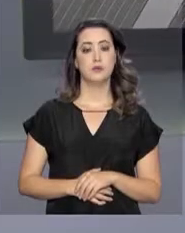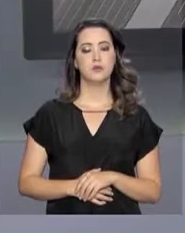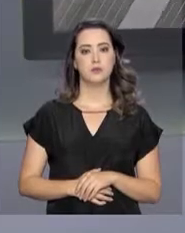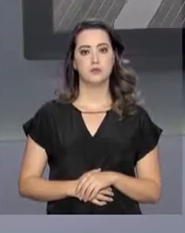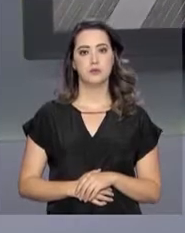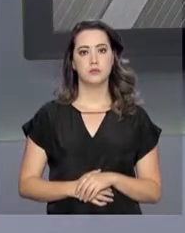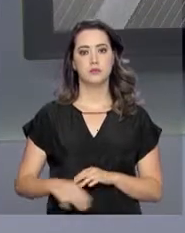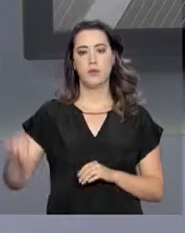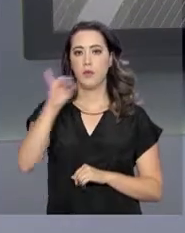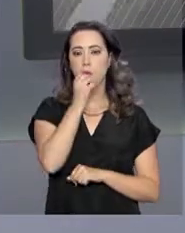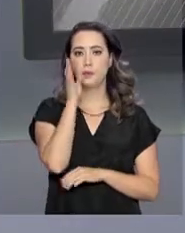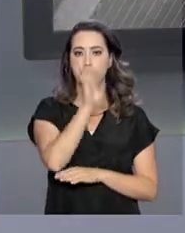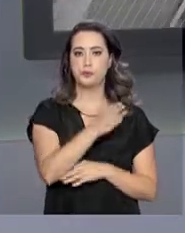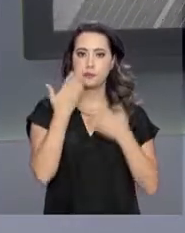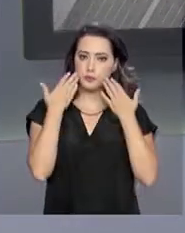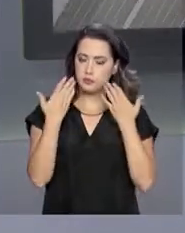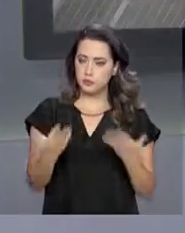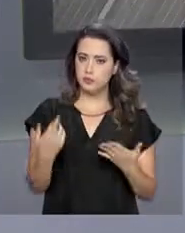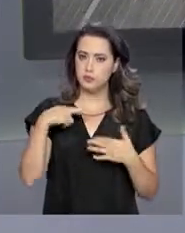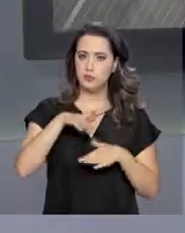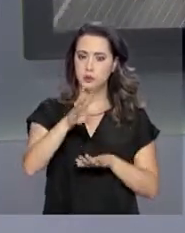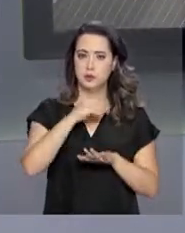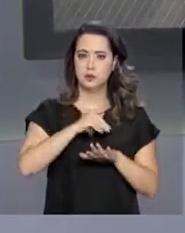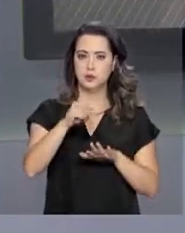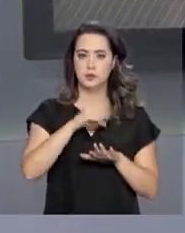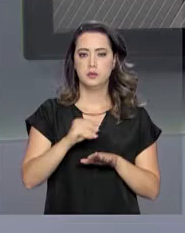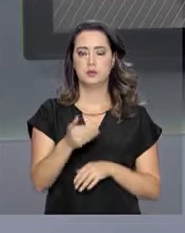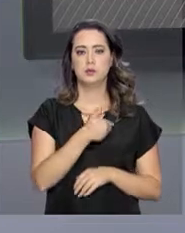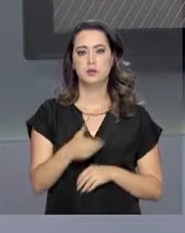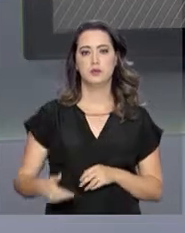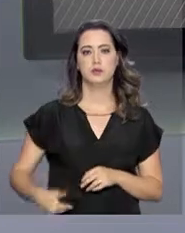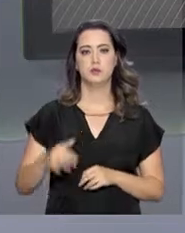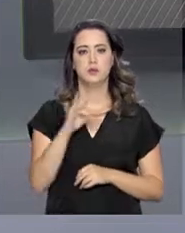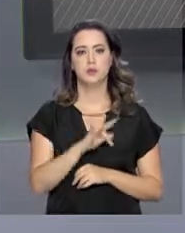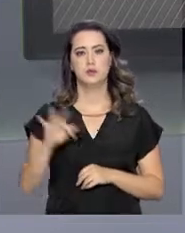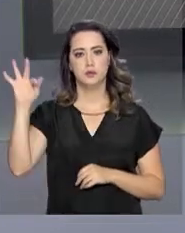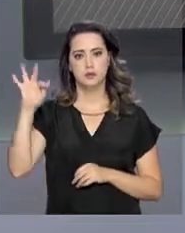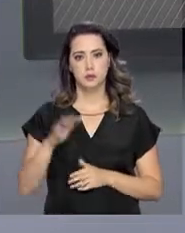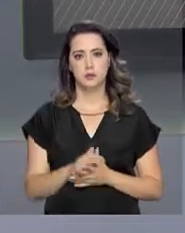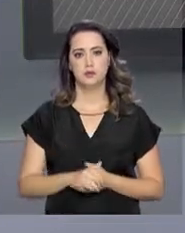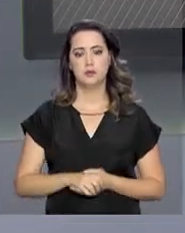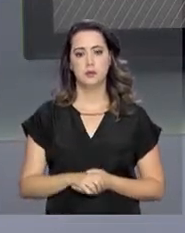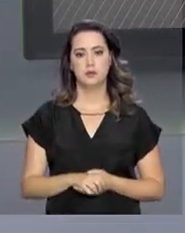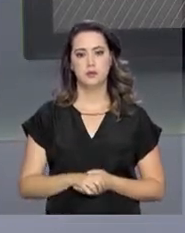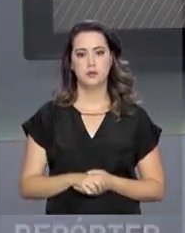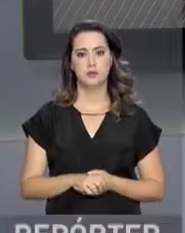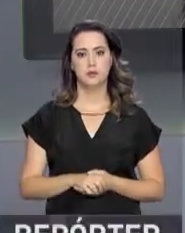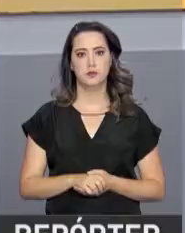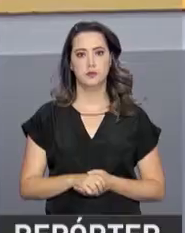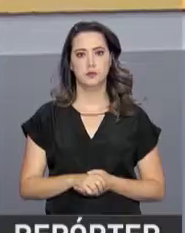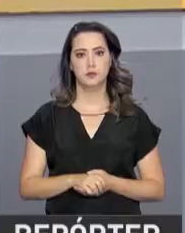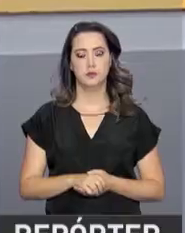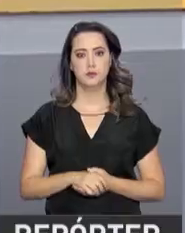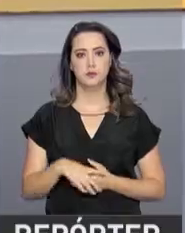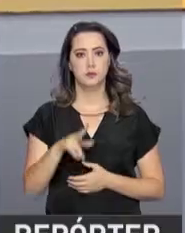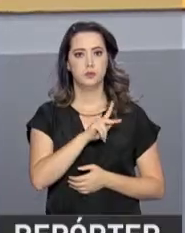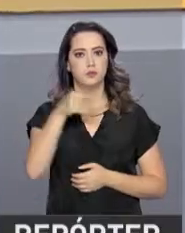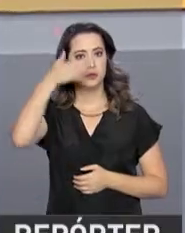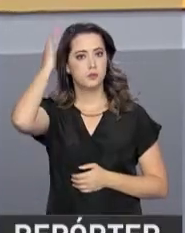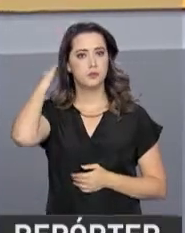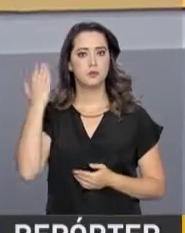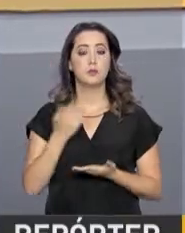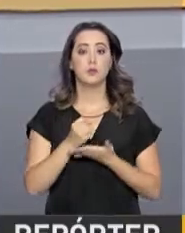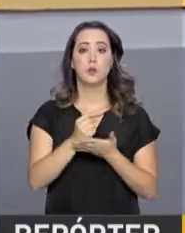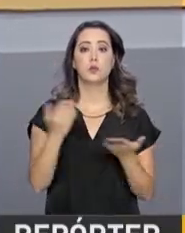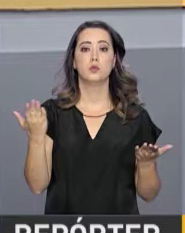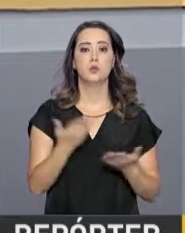olá boa tarde começa agora mais uma edição do repórter nbr com as notícias do governo federal o presidente